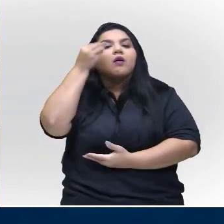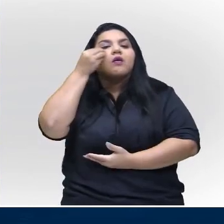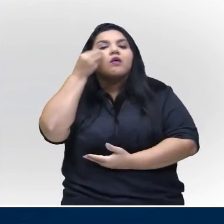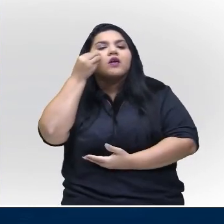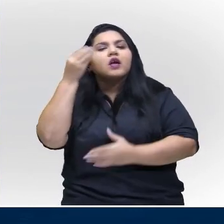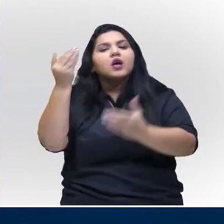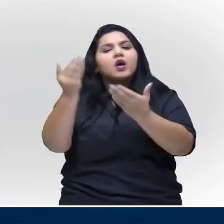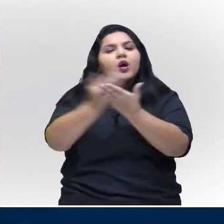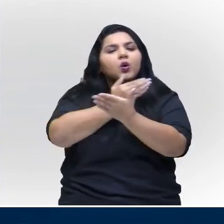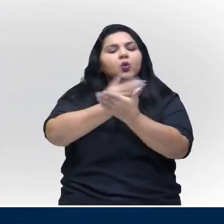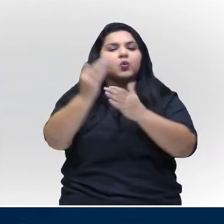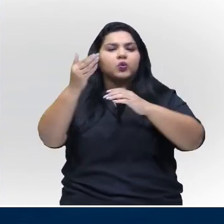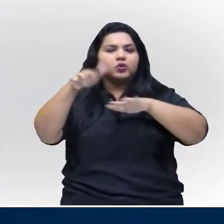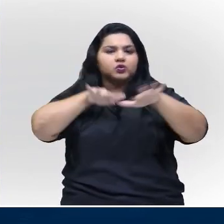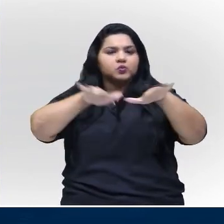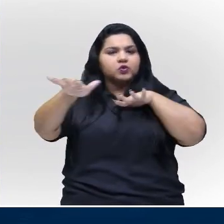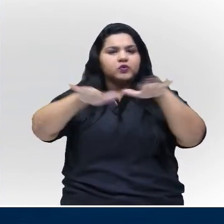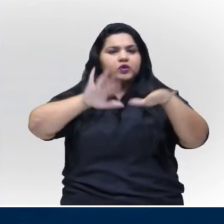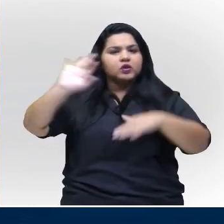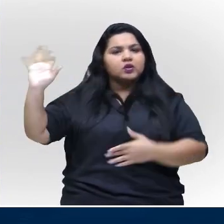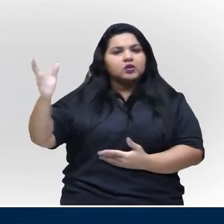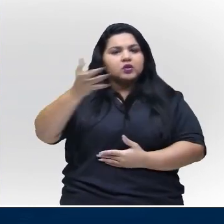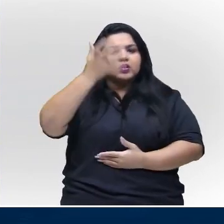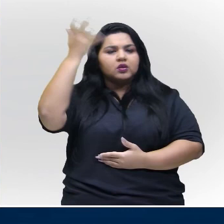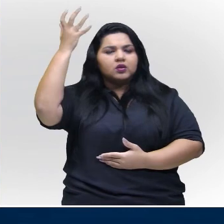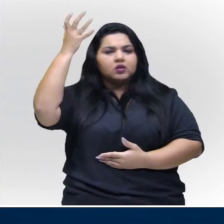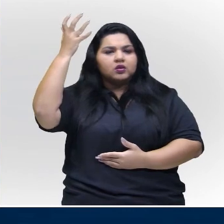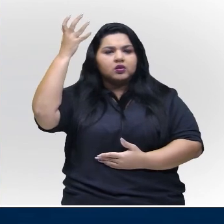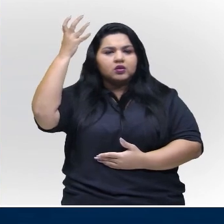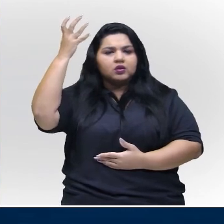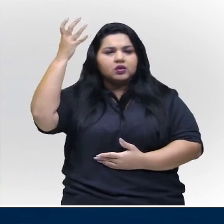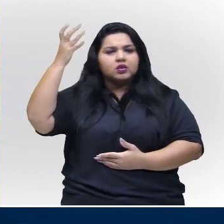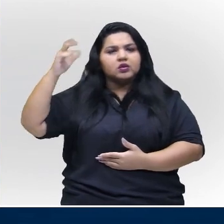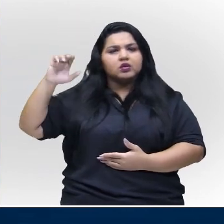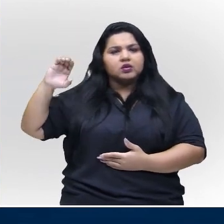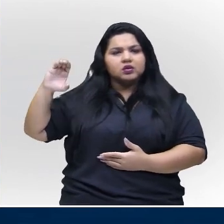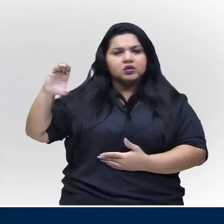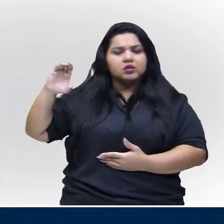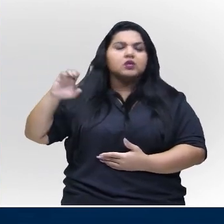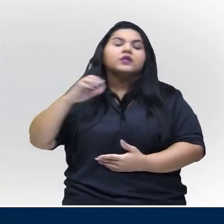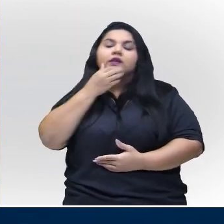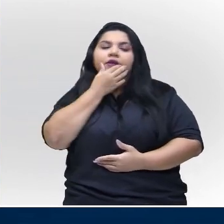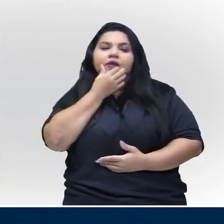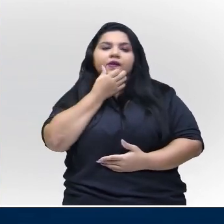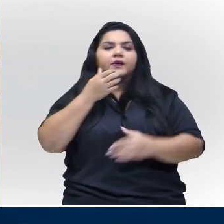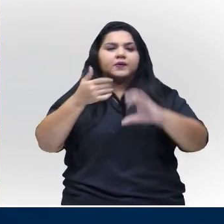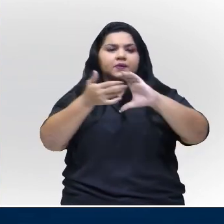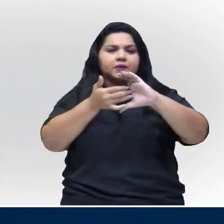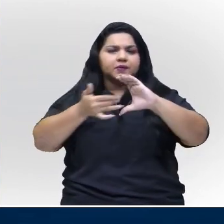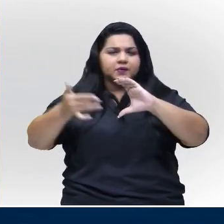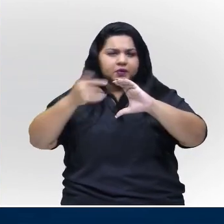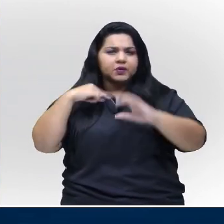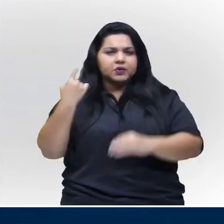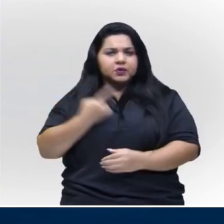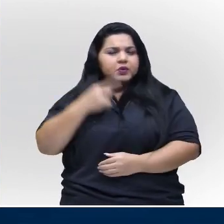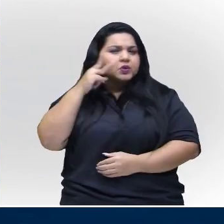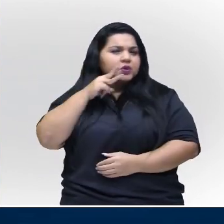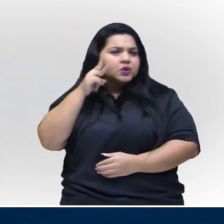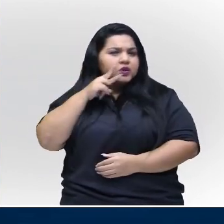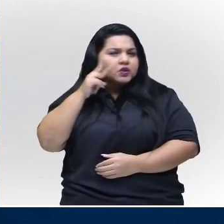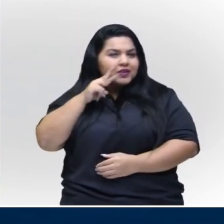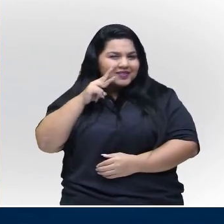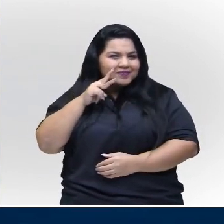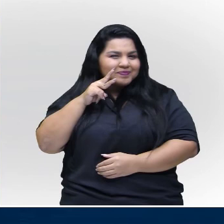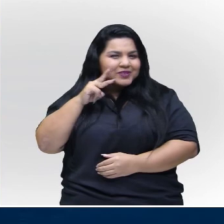alguns movimentos que acontecem aí, né, que são realizados no citoplasma da célula. Lembra que nós falamos lá do